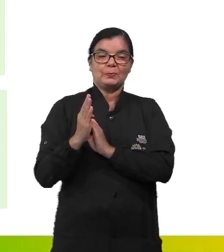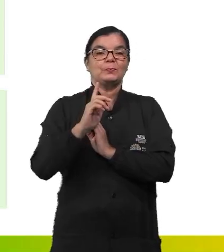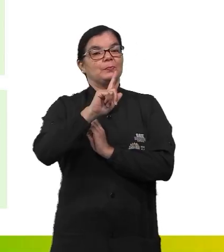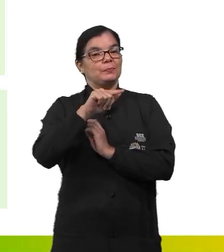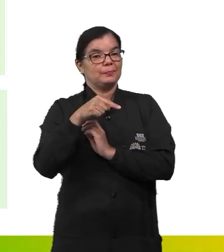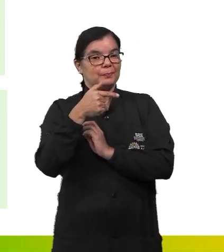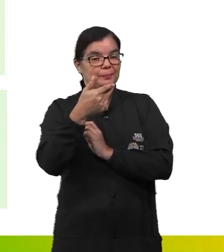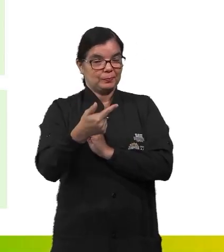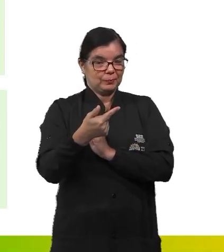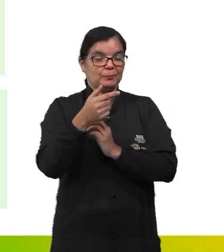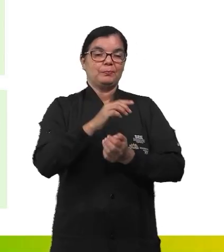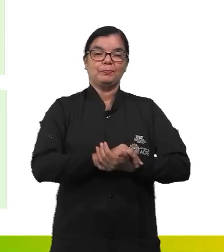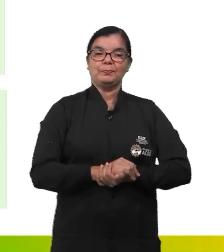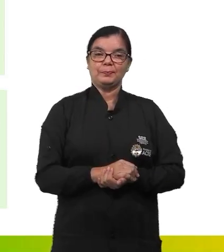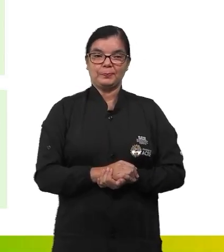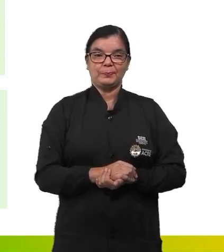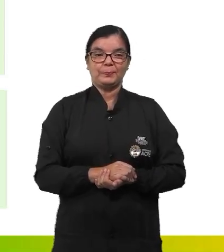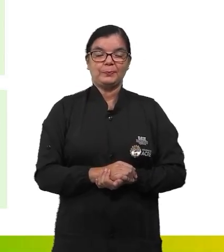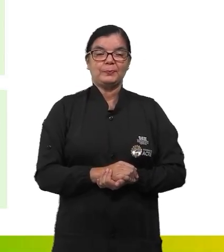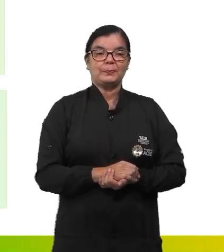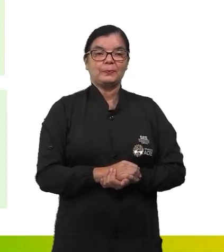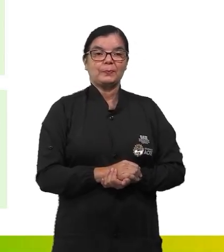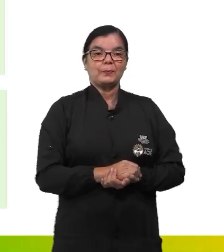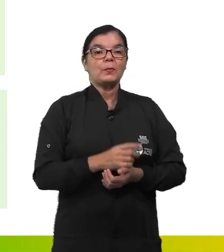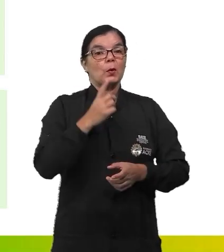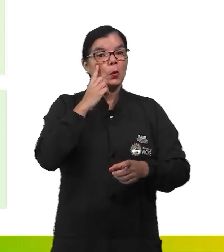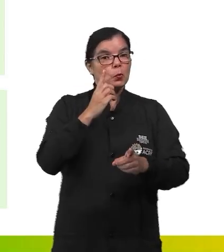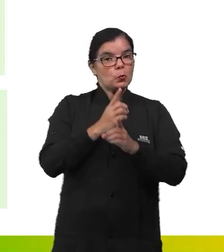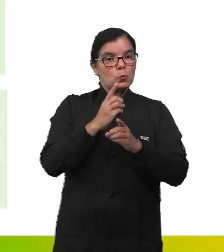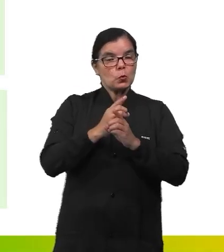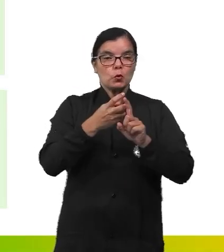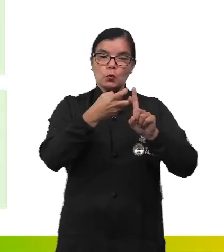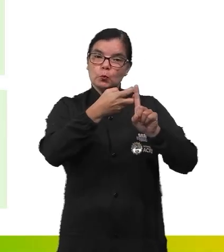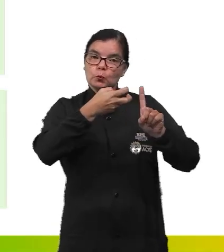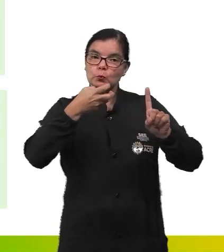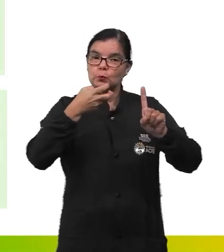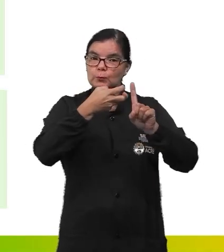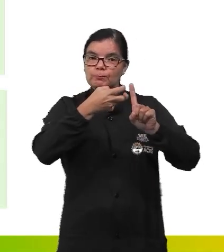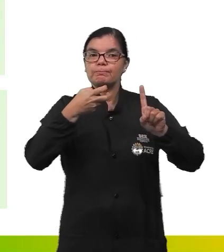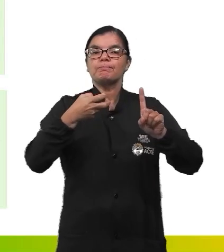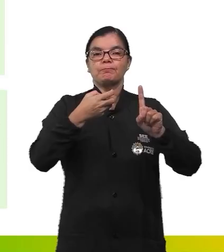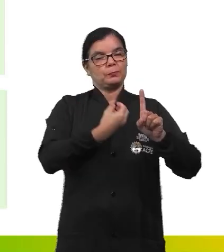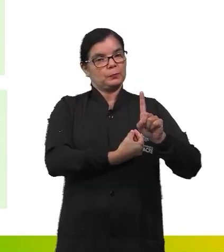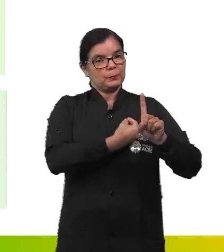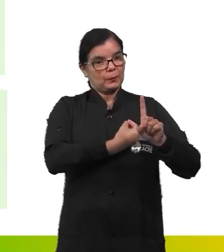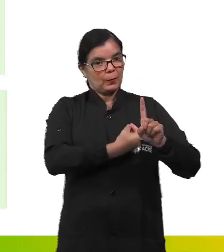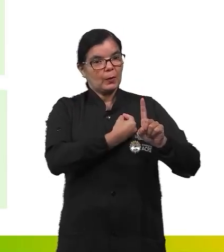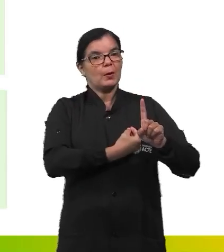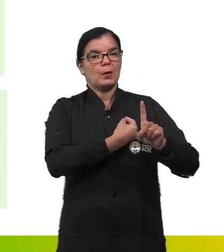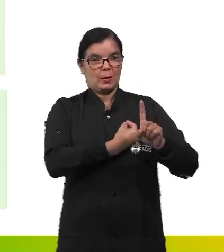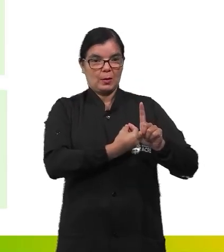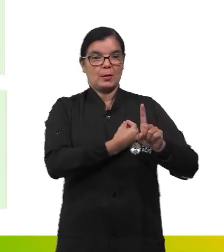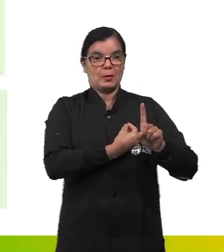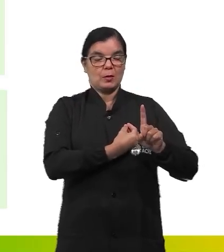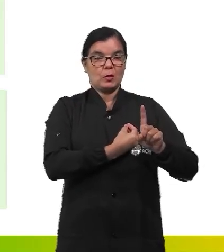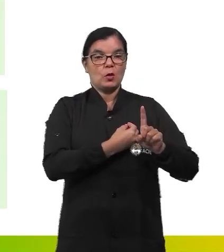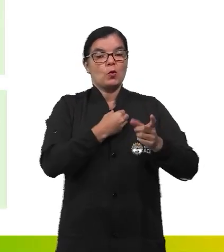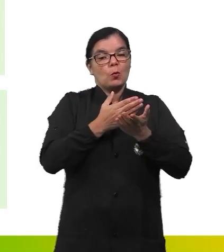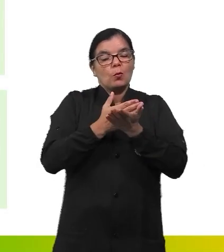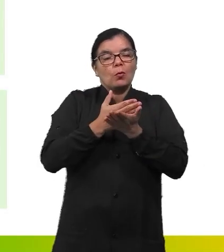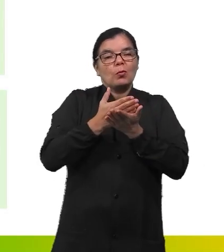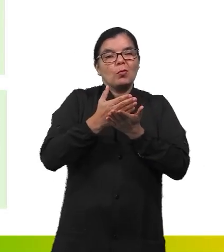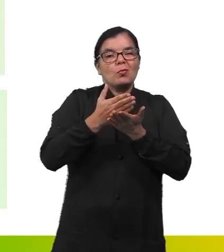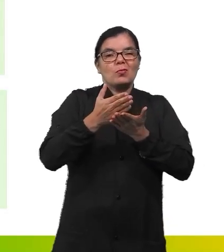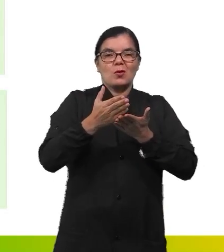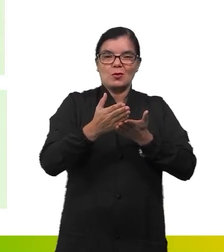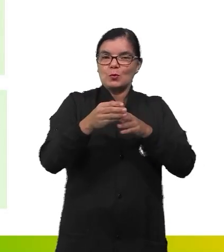tarde receberia o nome de Brasil. O encontro com os nativos que aqui ocupavam a terra marcou o início